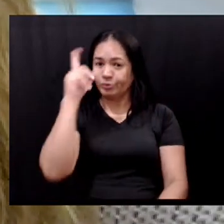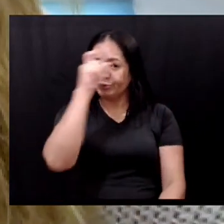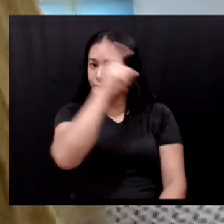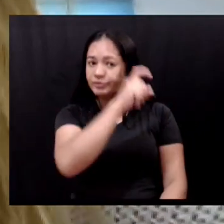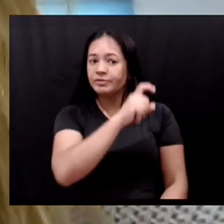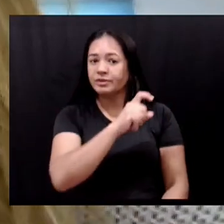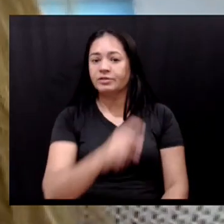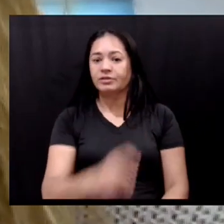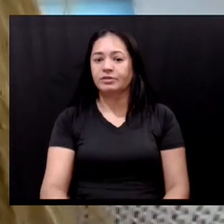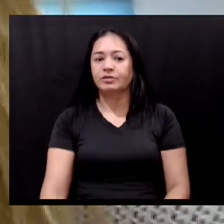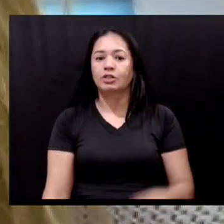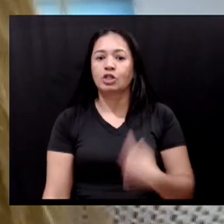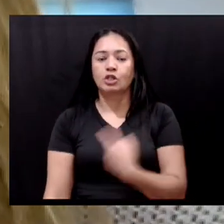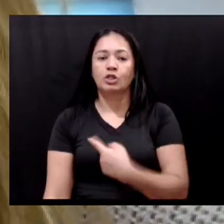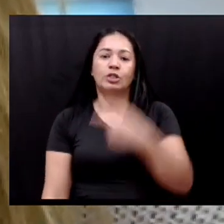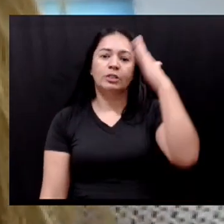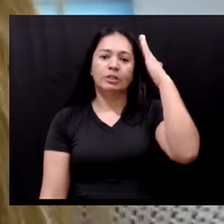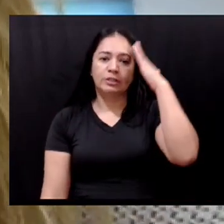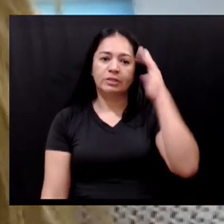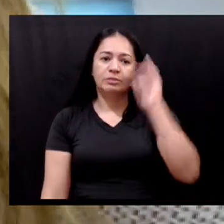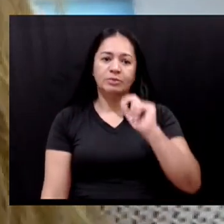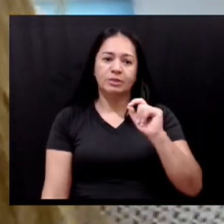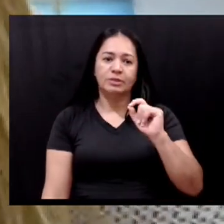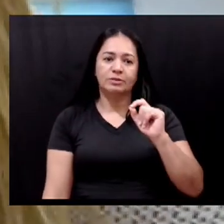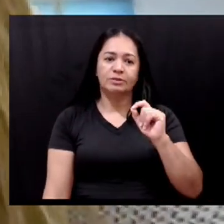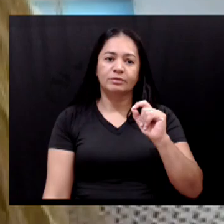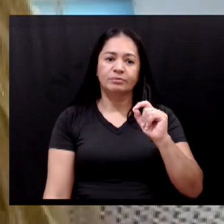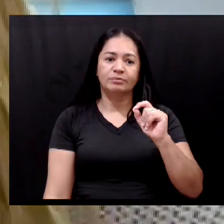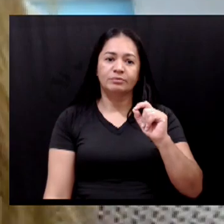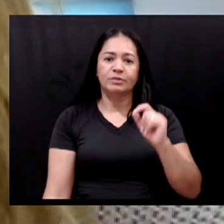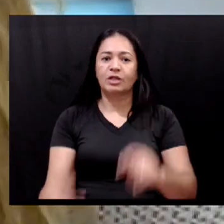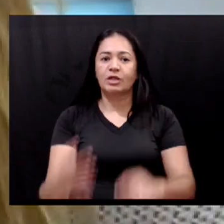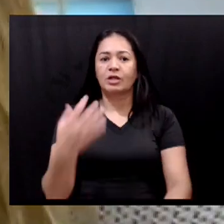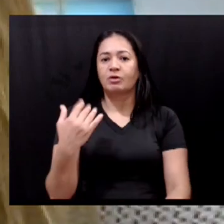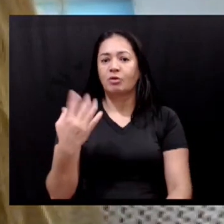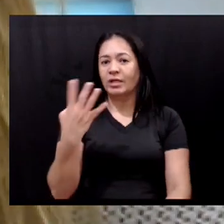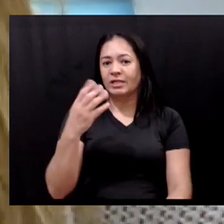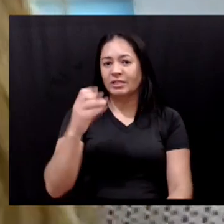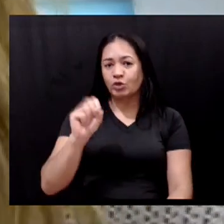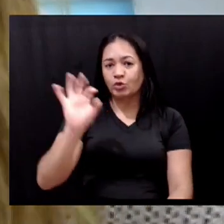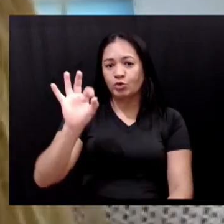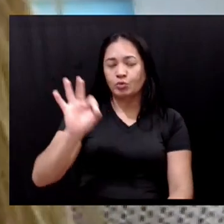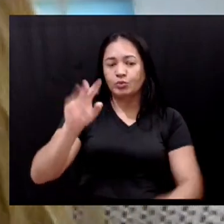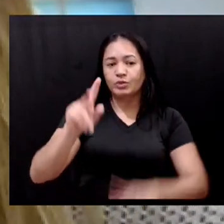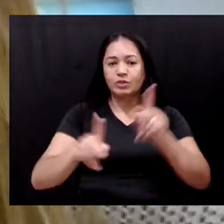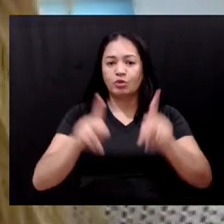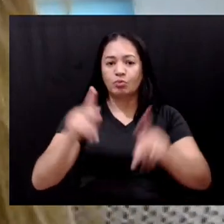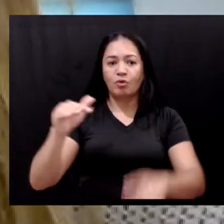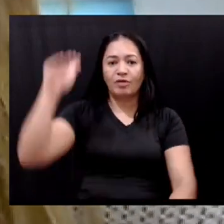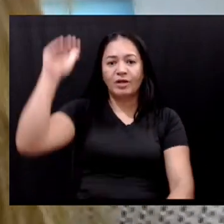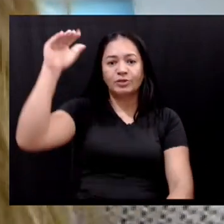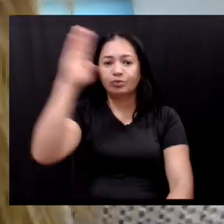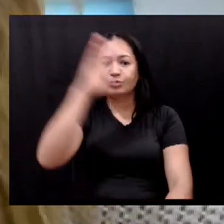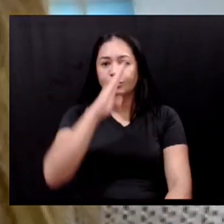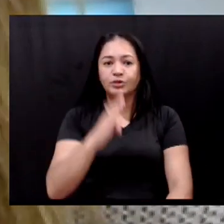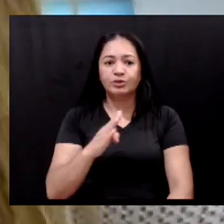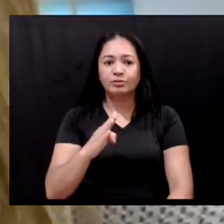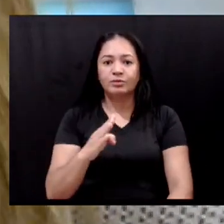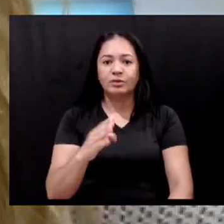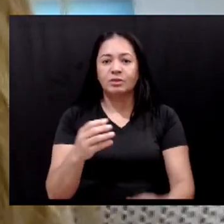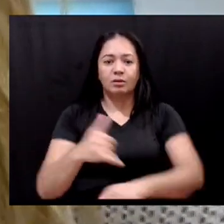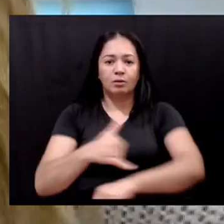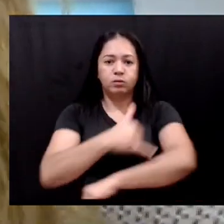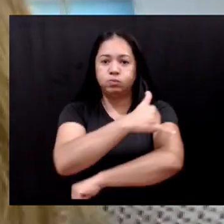que a gente está em 47%, 48% da população adulta no Brasil com sobrepeso e obesidade, quase a metade